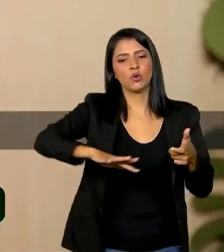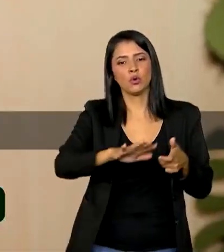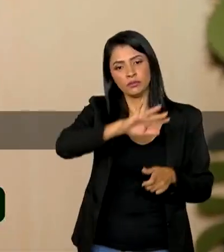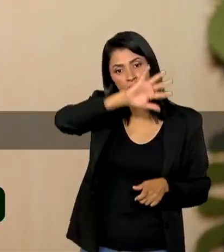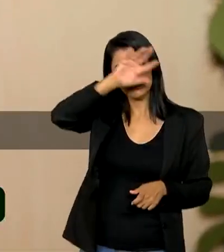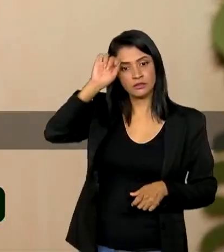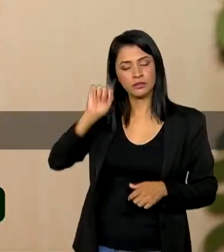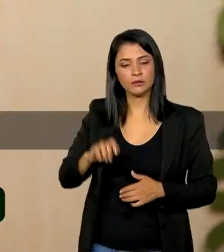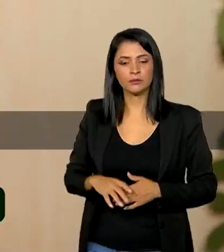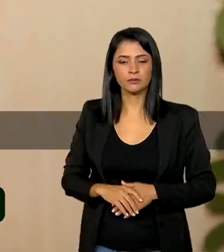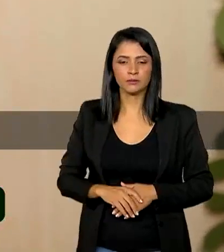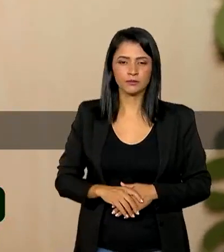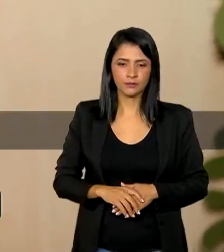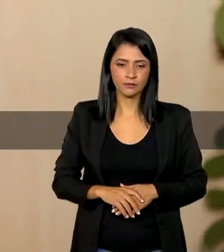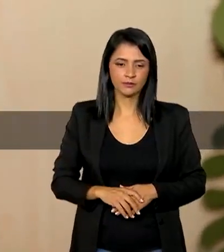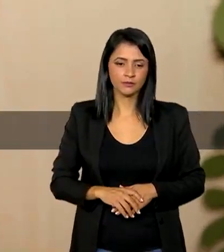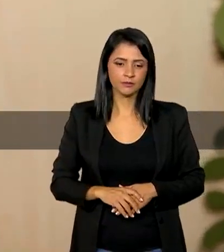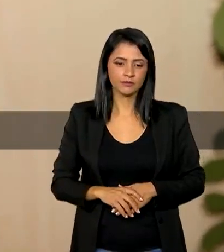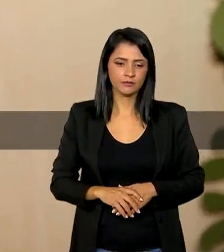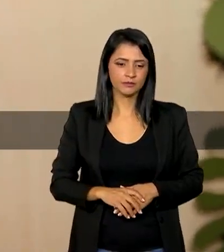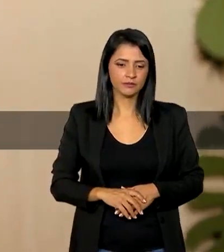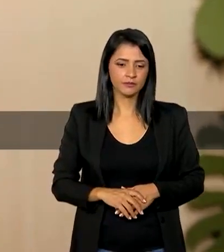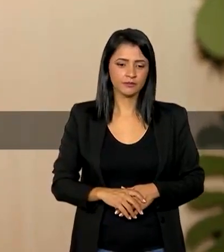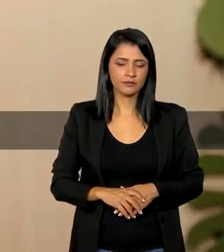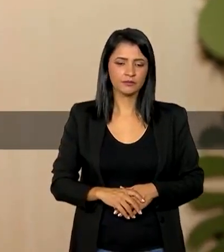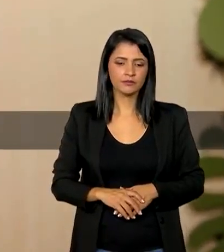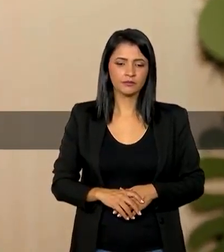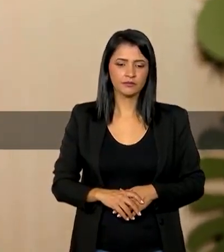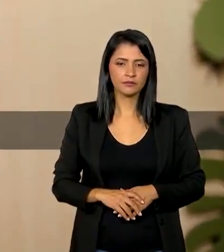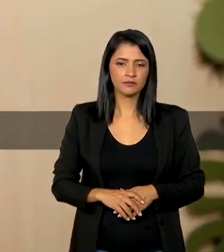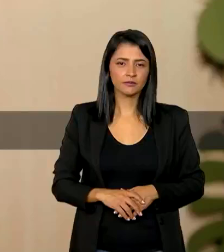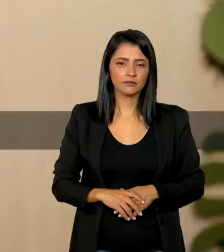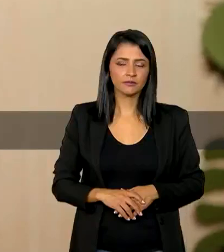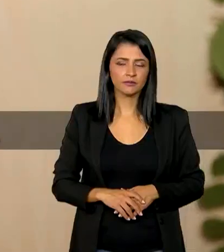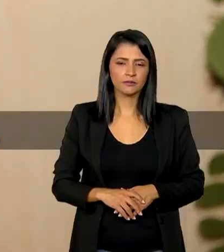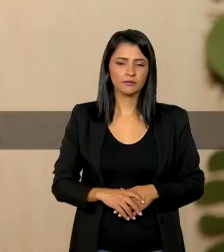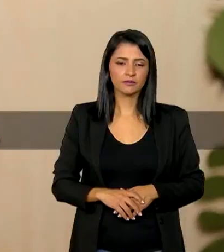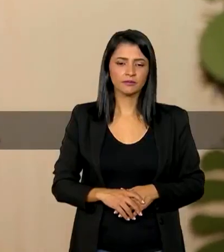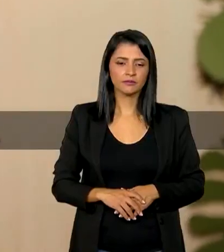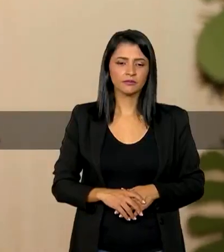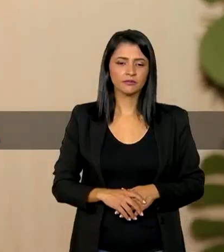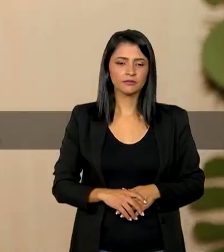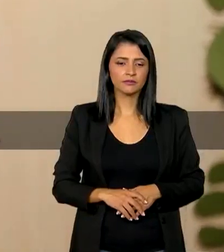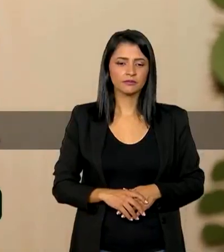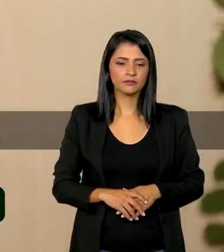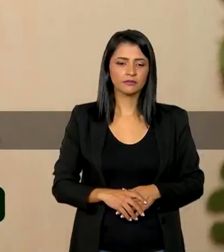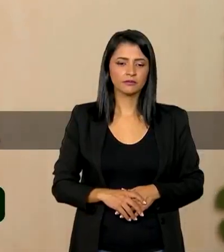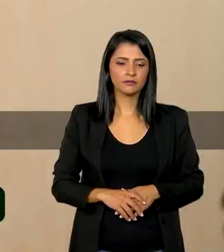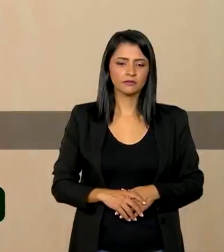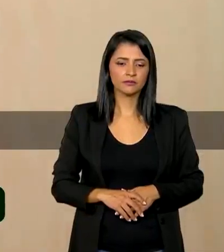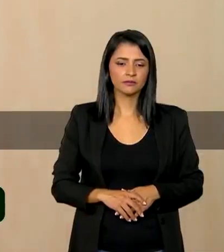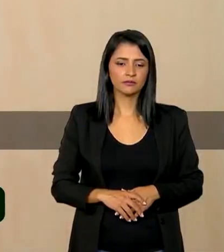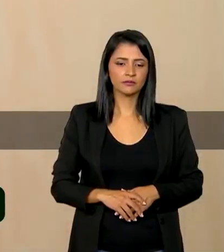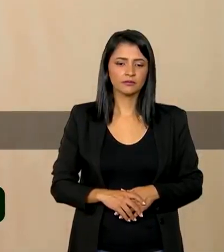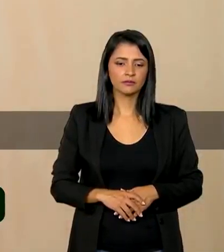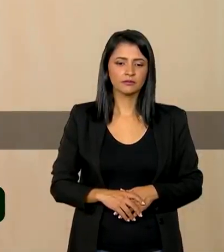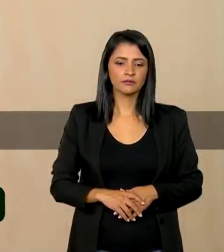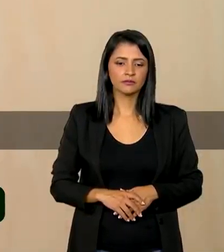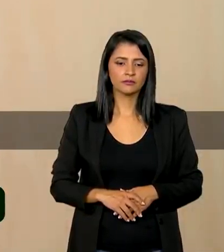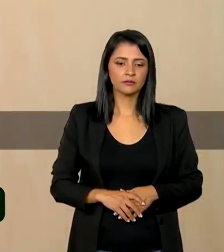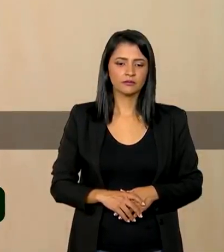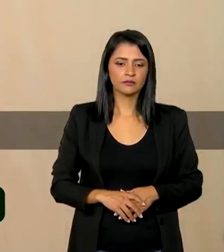possa encontrar, né, essa solução concreta de proteger a Amazônia para garantir um